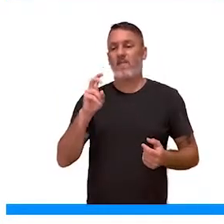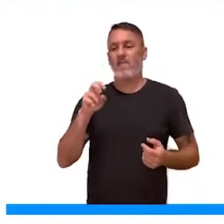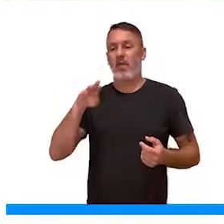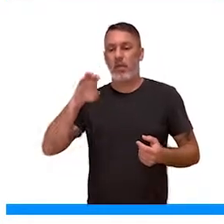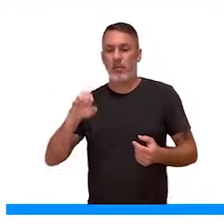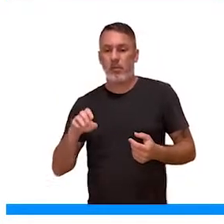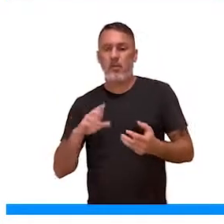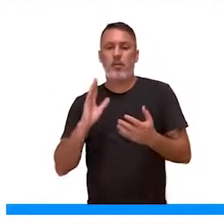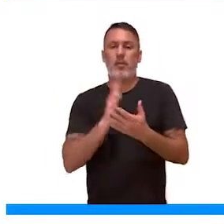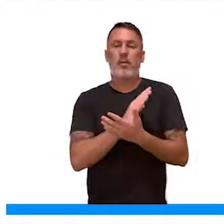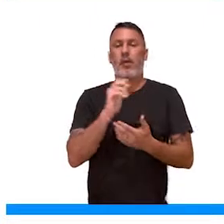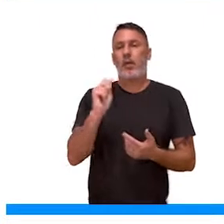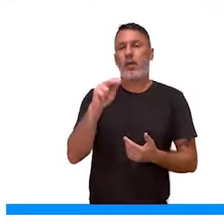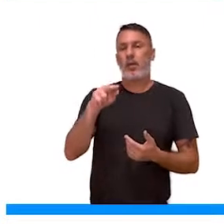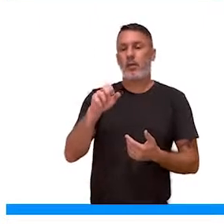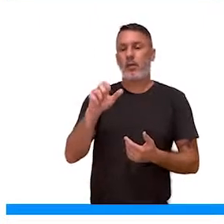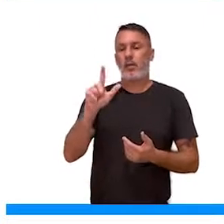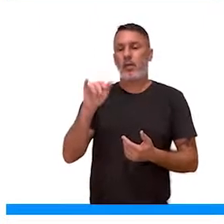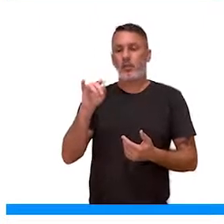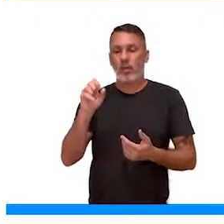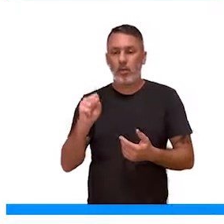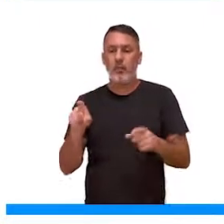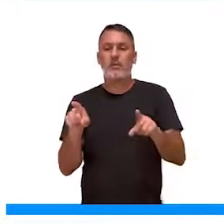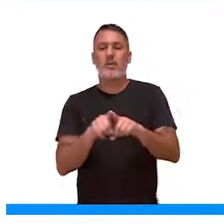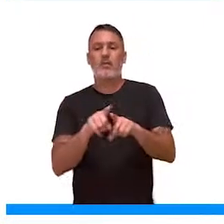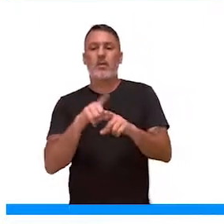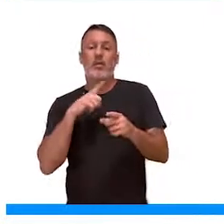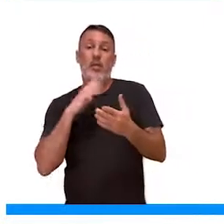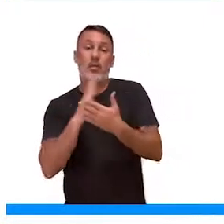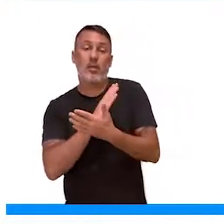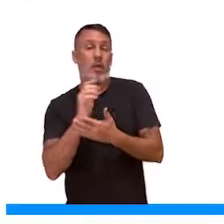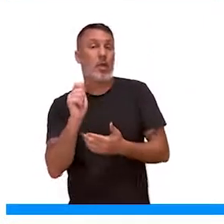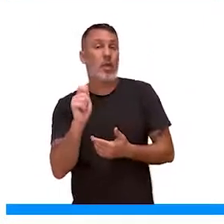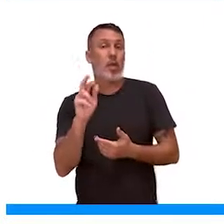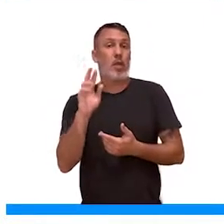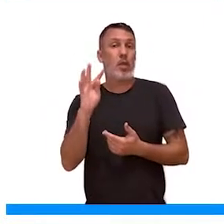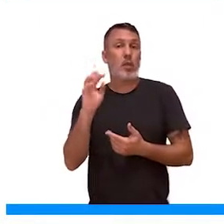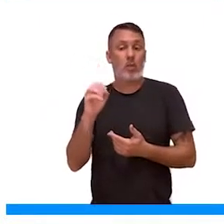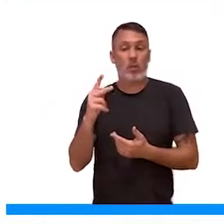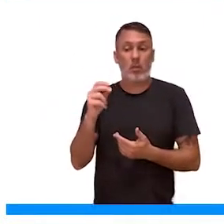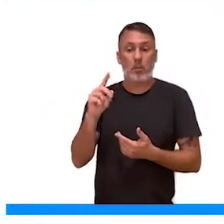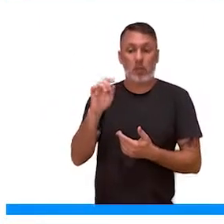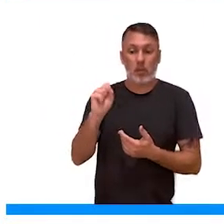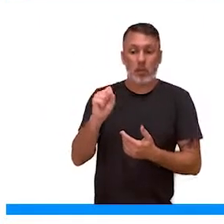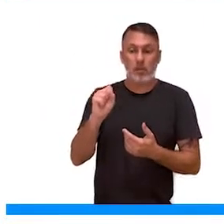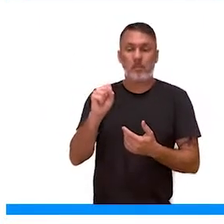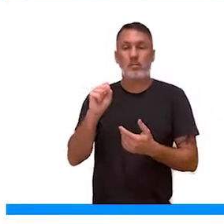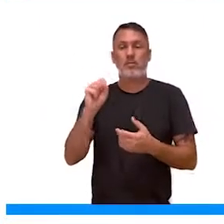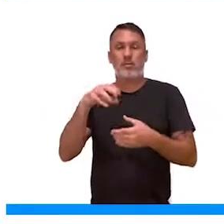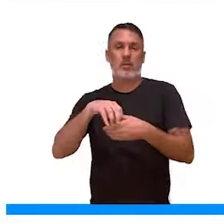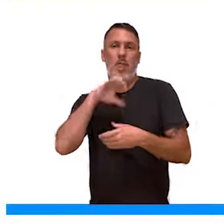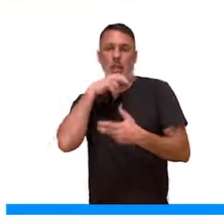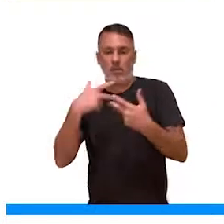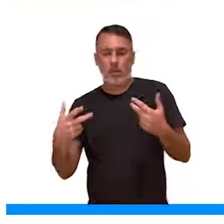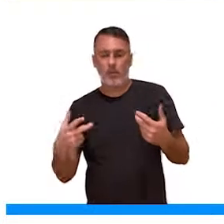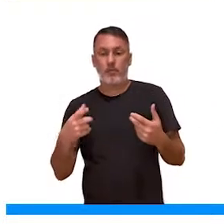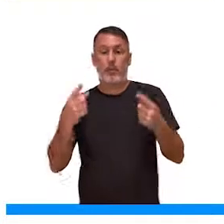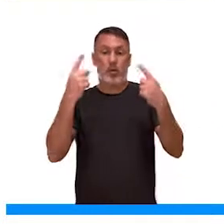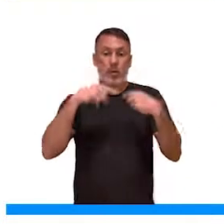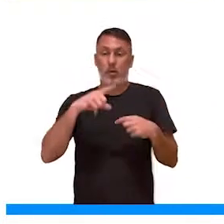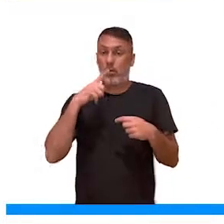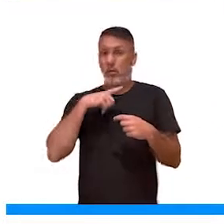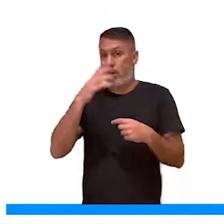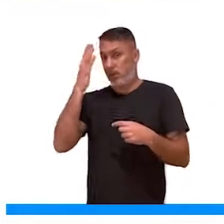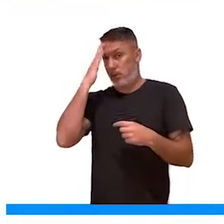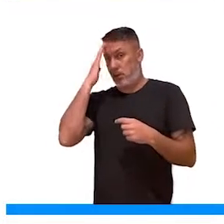alguns anelídeos, plateumintos, que também são vermes, alguns artrópodes, que fazem parte do reino animal.